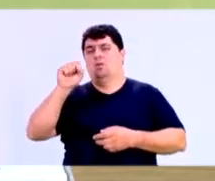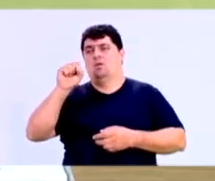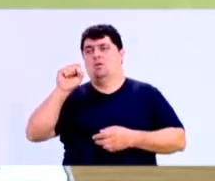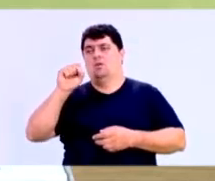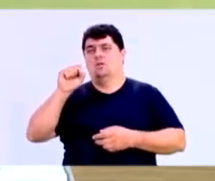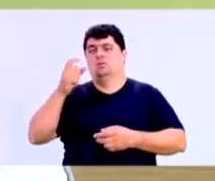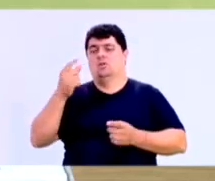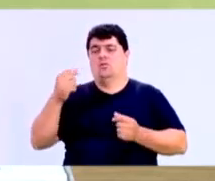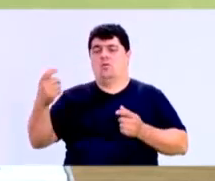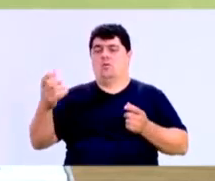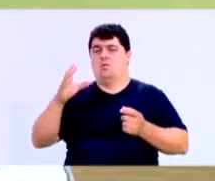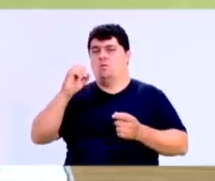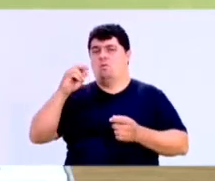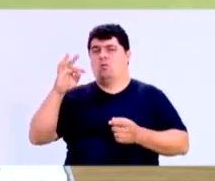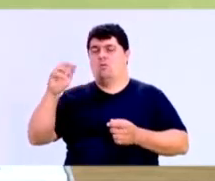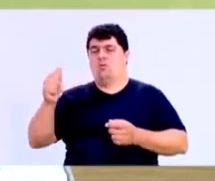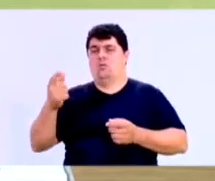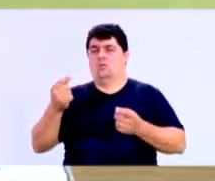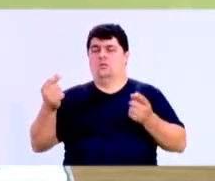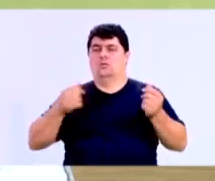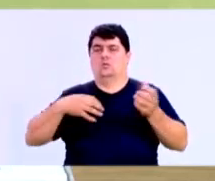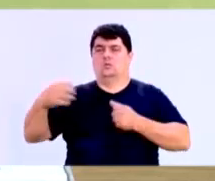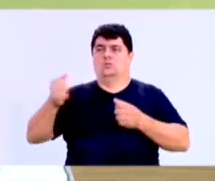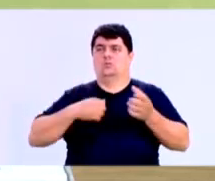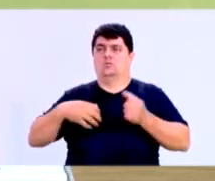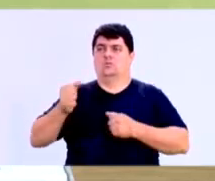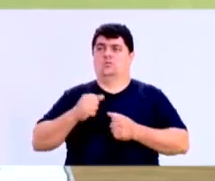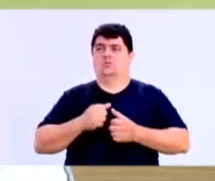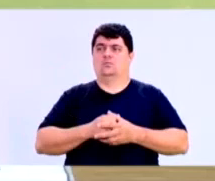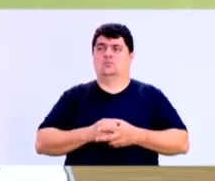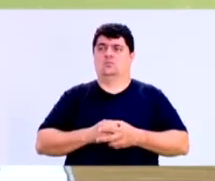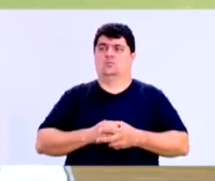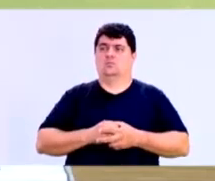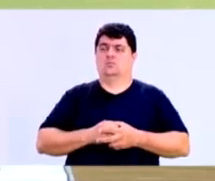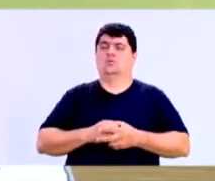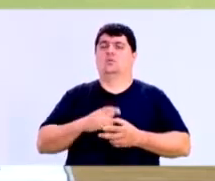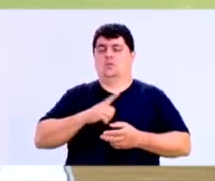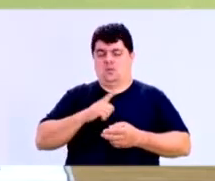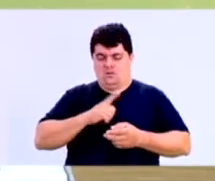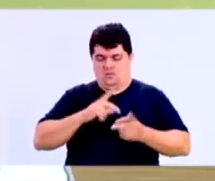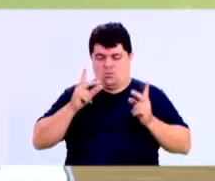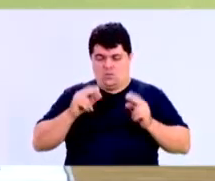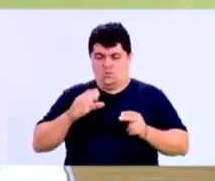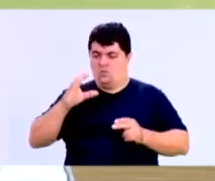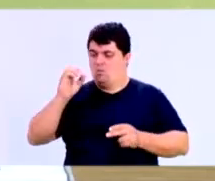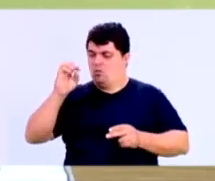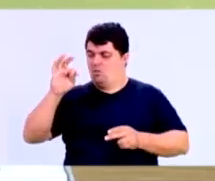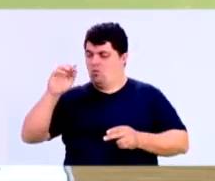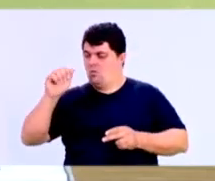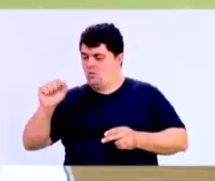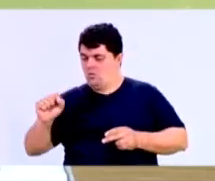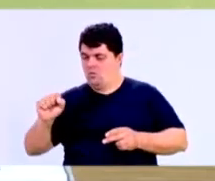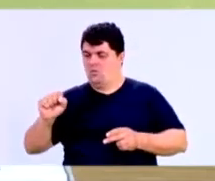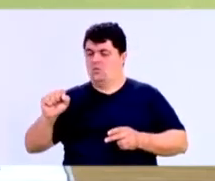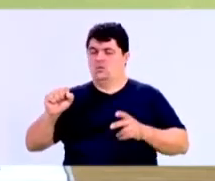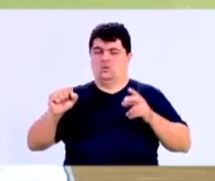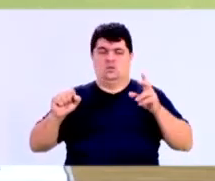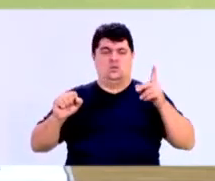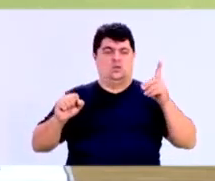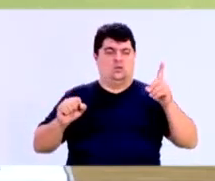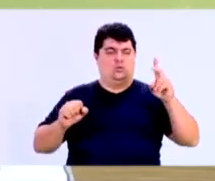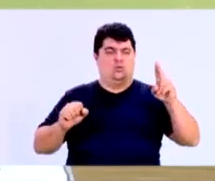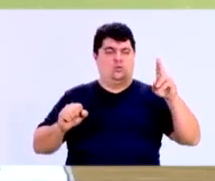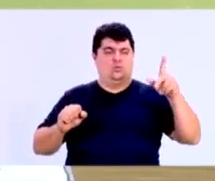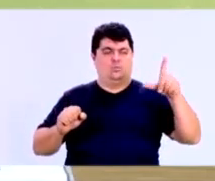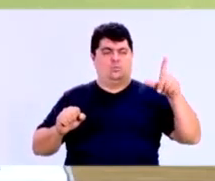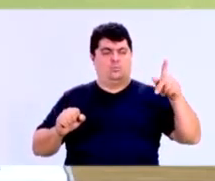receber representam a mesma coisa e representam a mesma coisa. Então, quando tiver no balanço contas a receber e duplicatas a receber, estamos falando